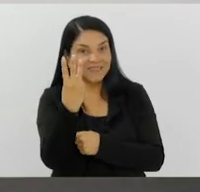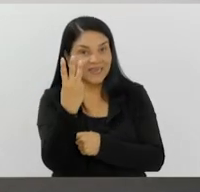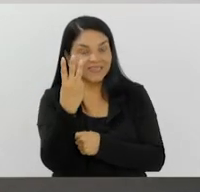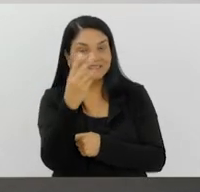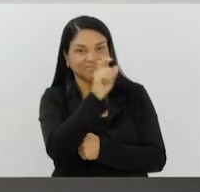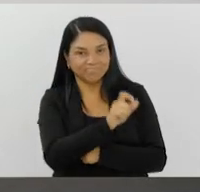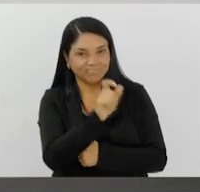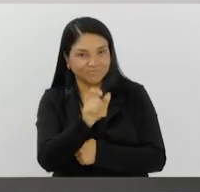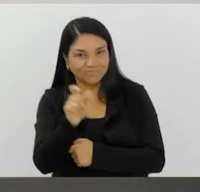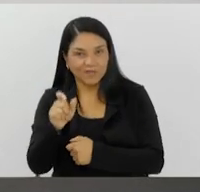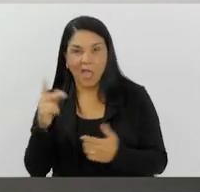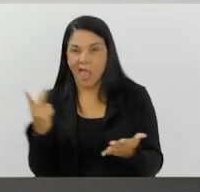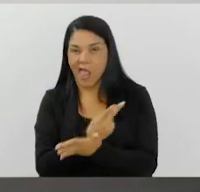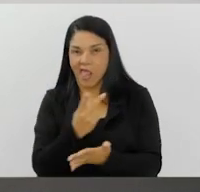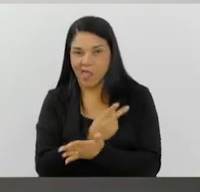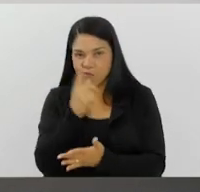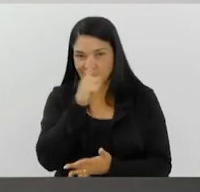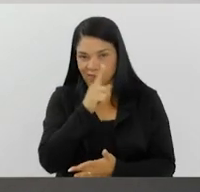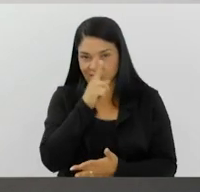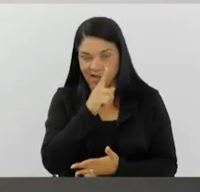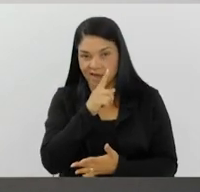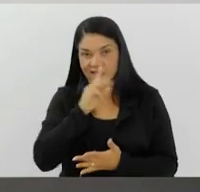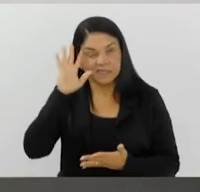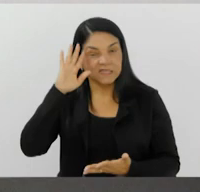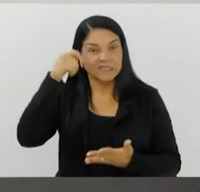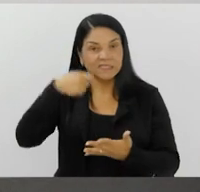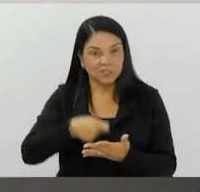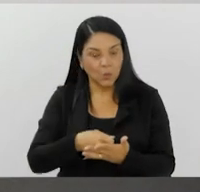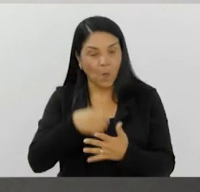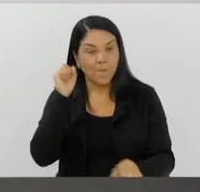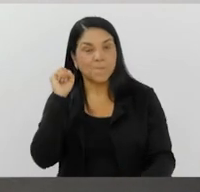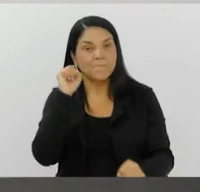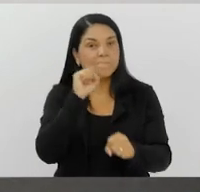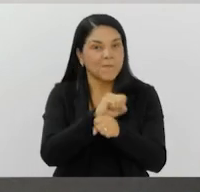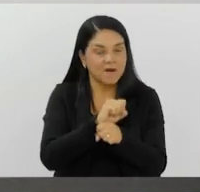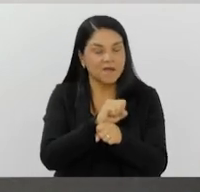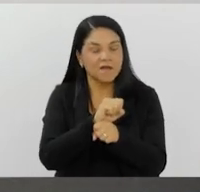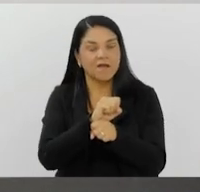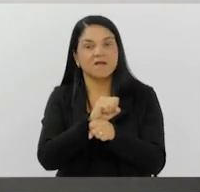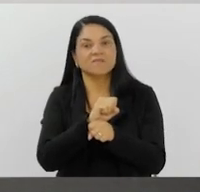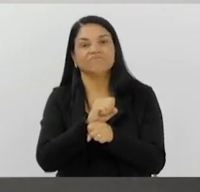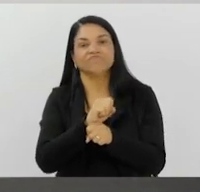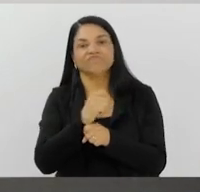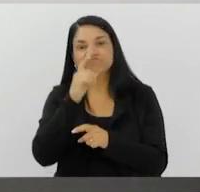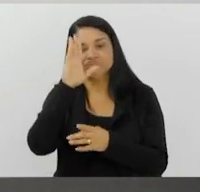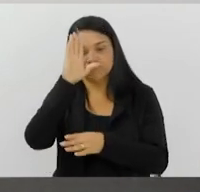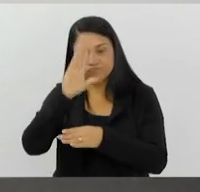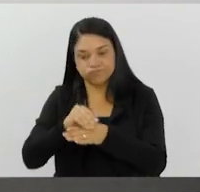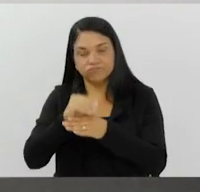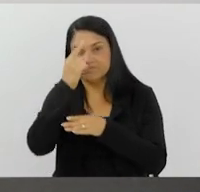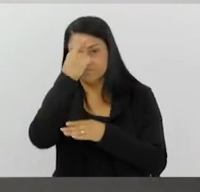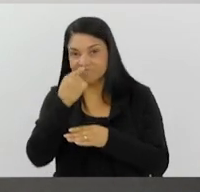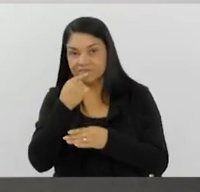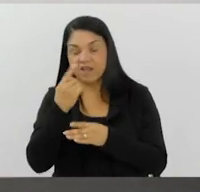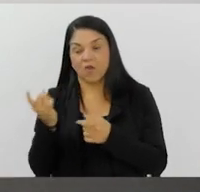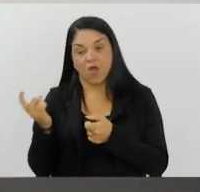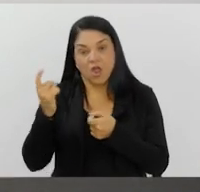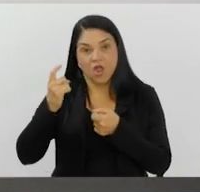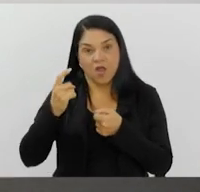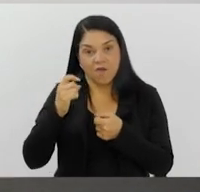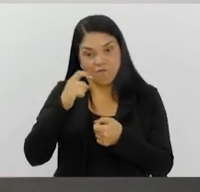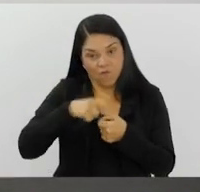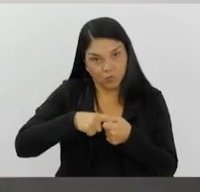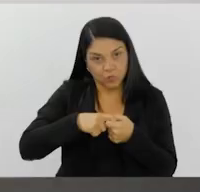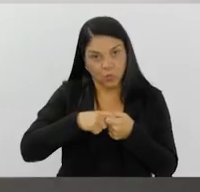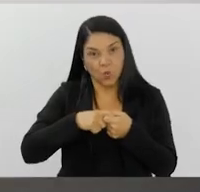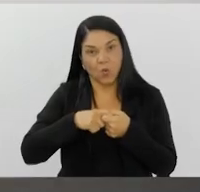eles decidiram pelo primeiro momento D uma pausa no uso do reconhecimento facial e agora eles voltaram com a tecnologia com uma